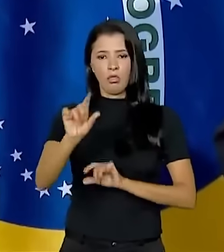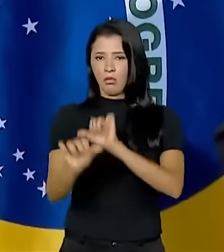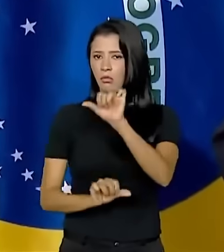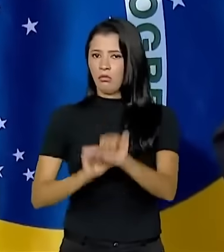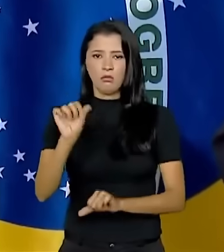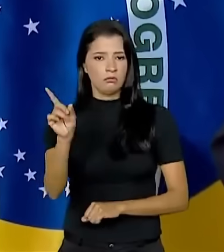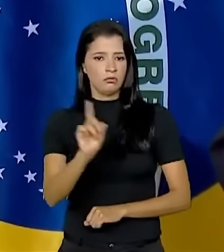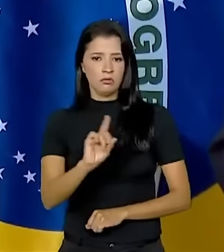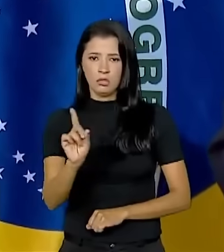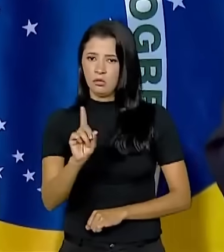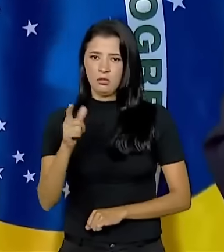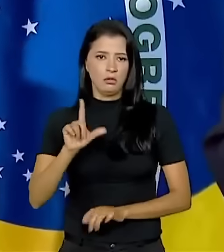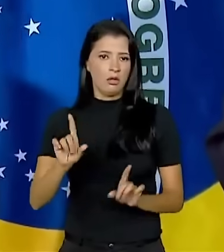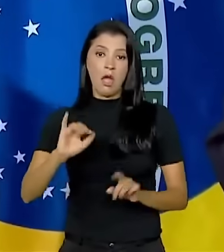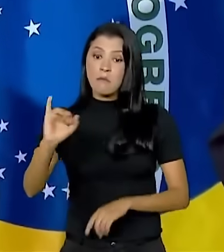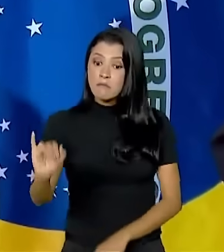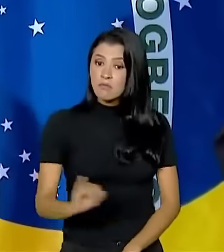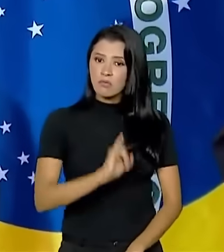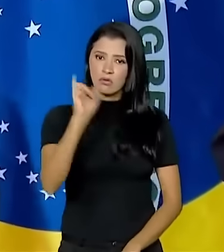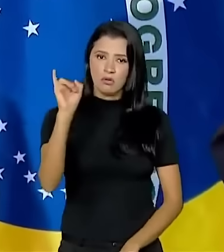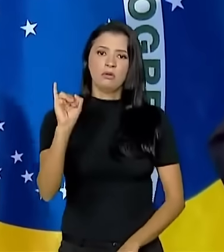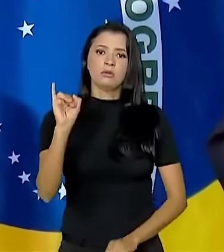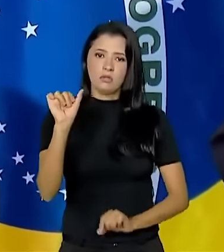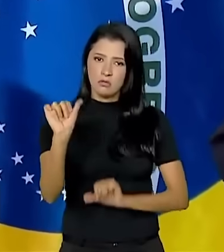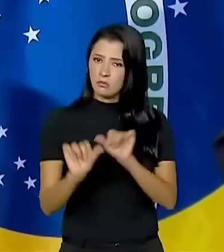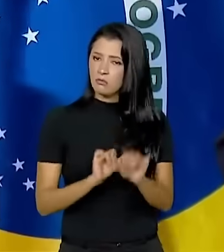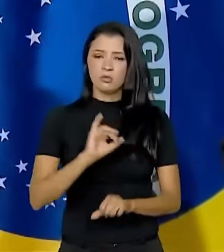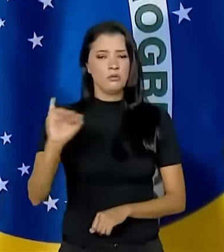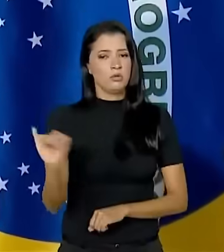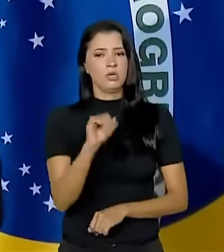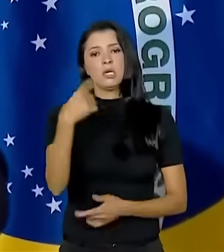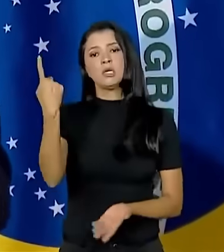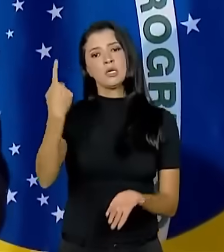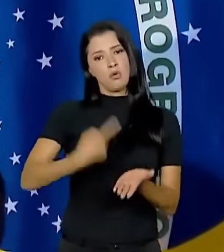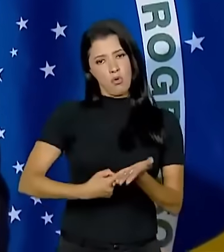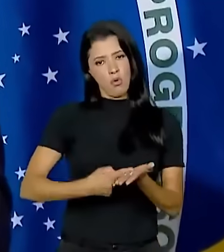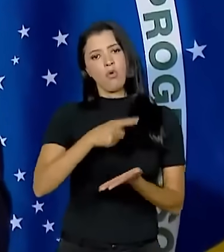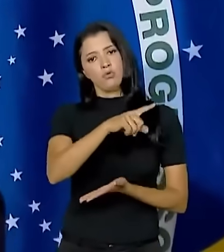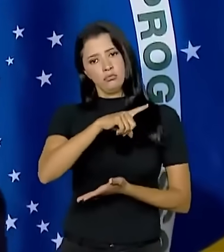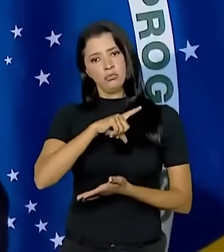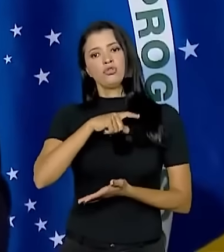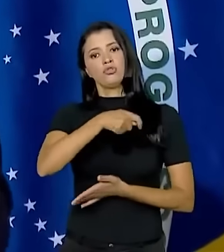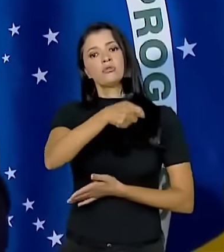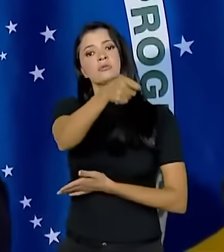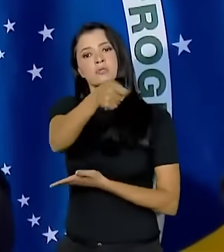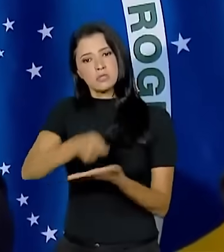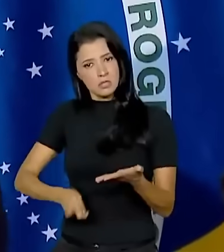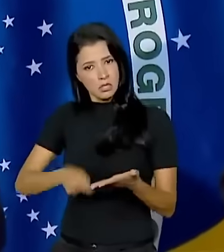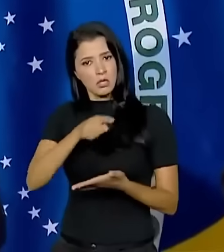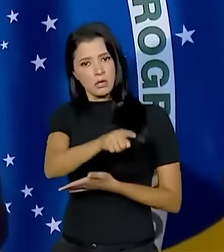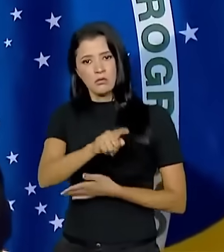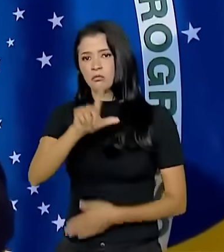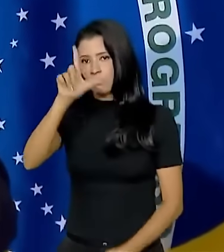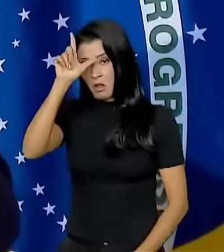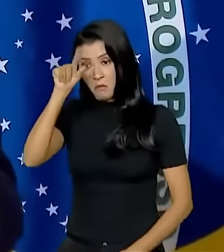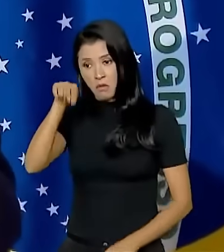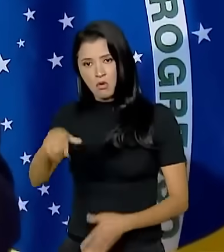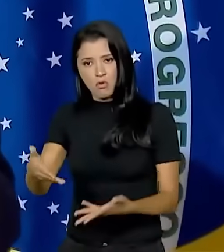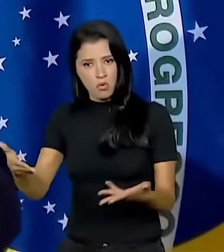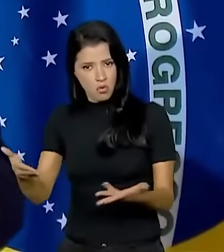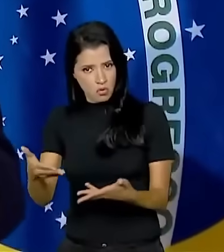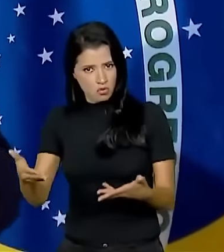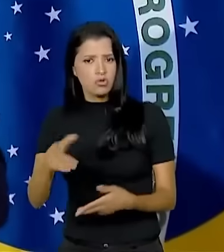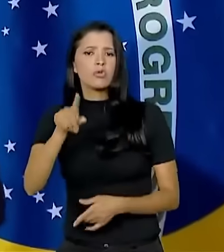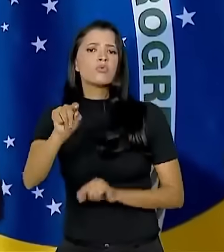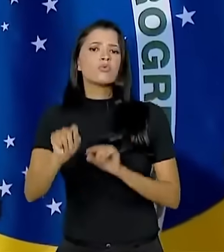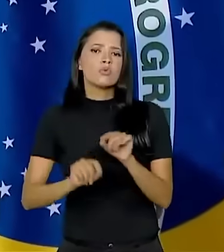vírgula na importância do acordo que nós estamos assinando com a Alemanha hoje, que vai